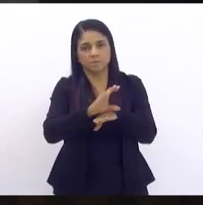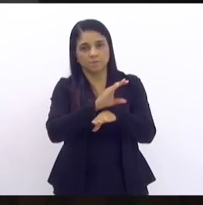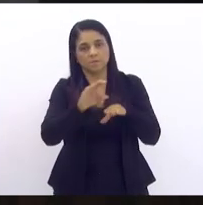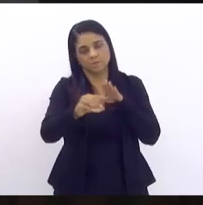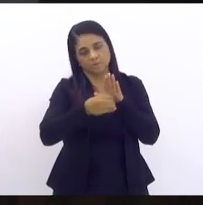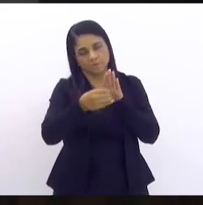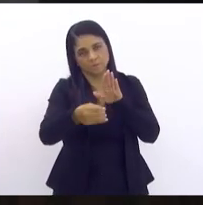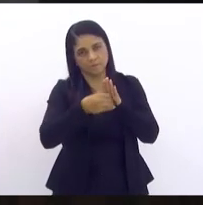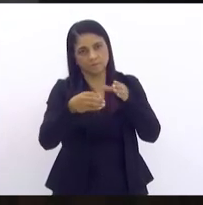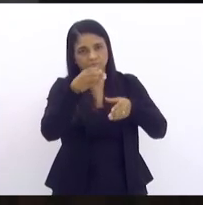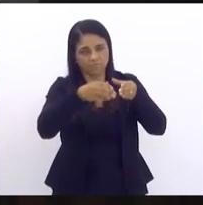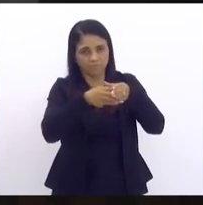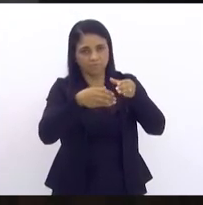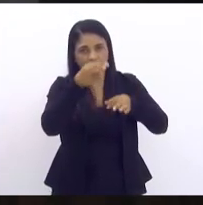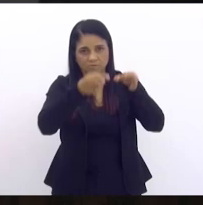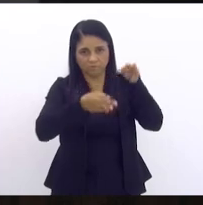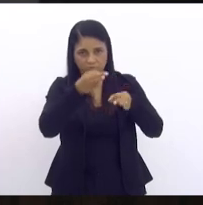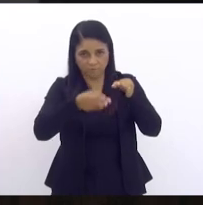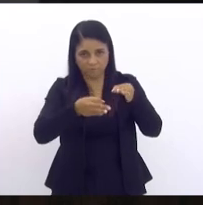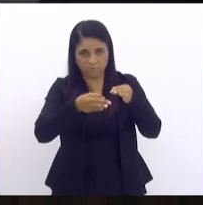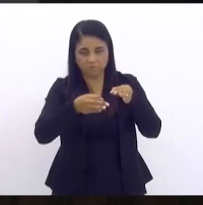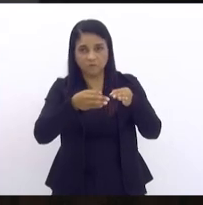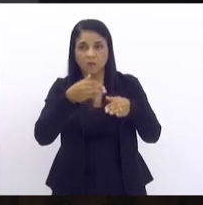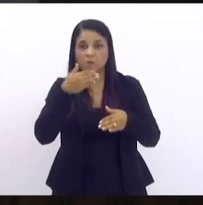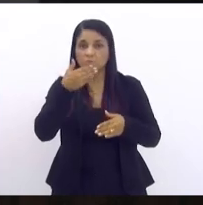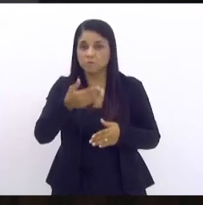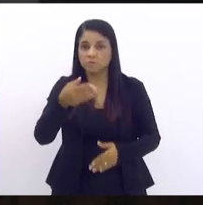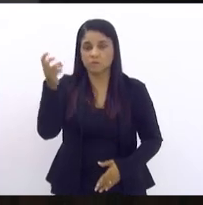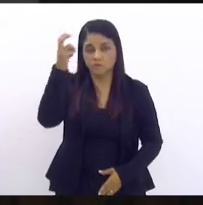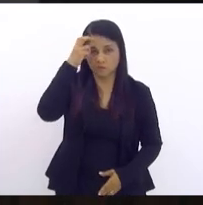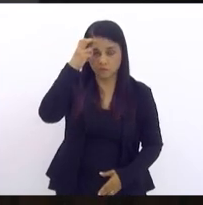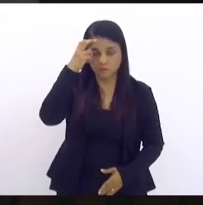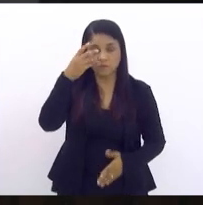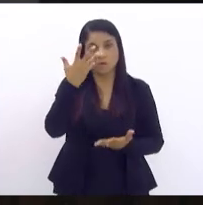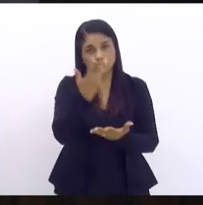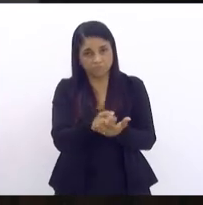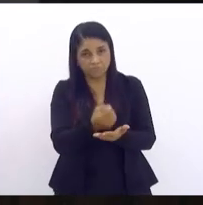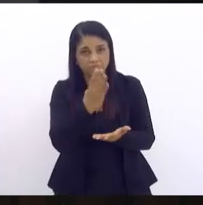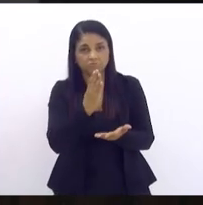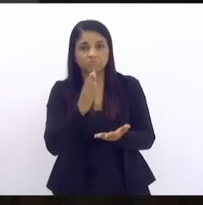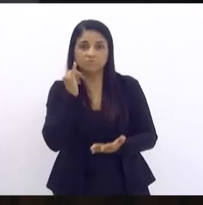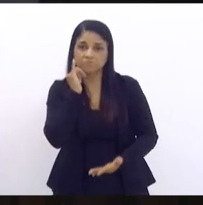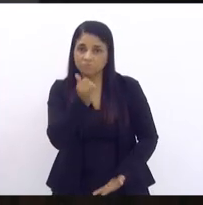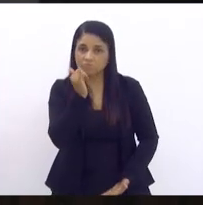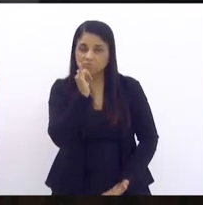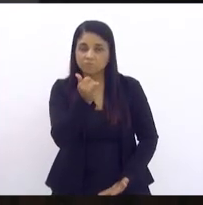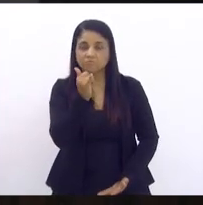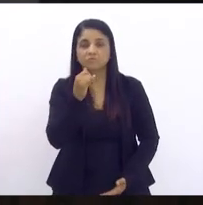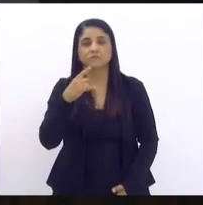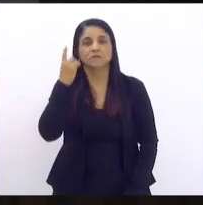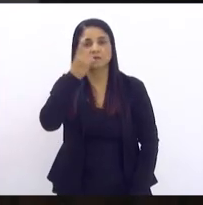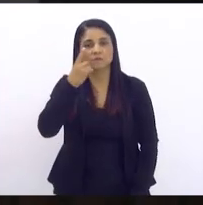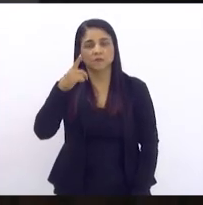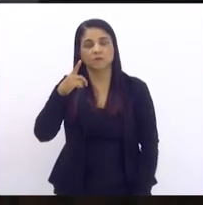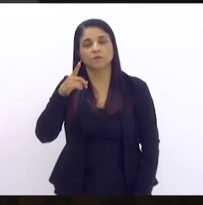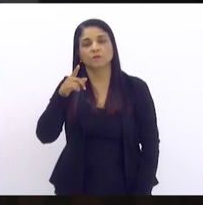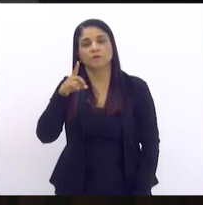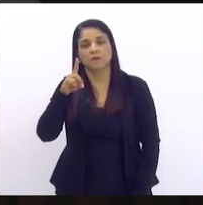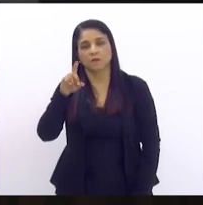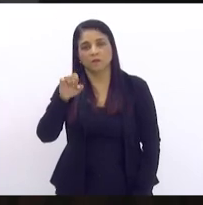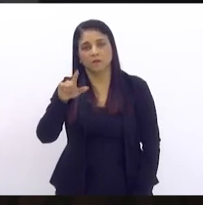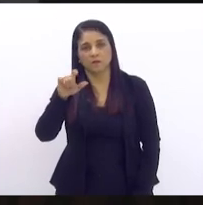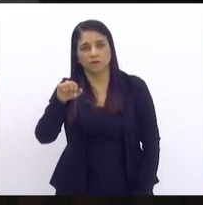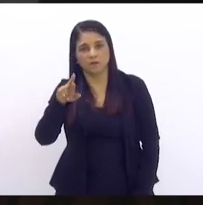Constituição e Justiça pela juridicidade e de cultura favorável. Relatores, deputados Guilherme De Laroli e Dani